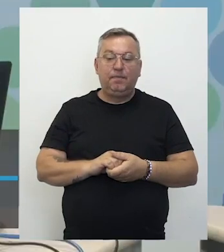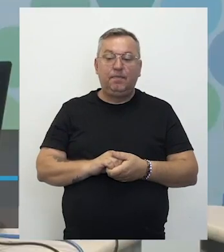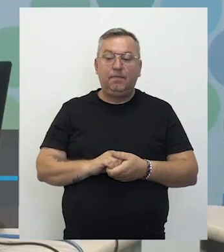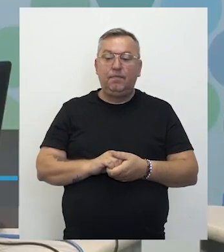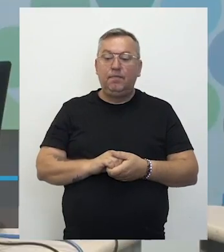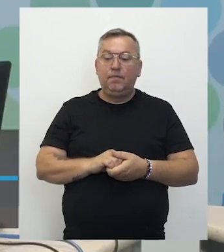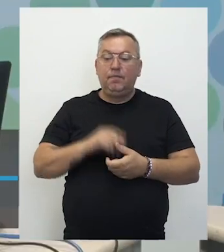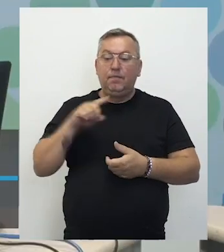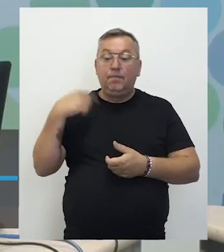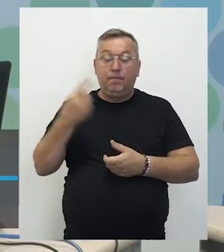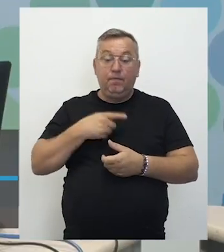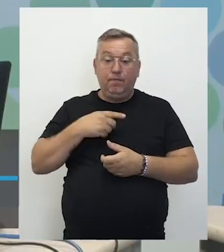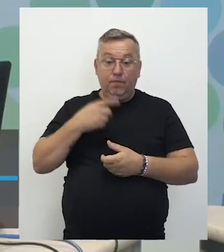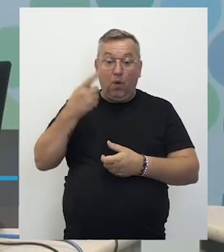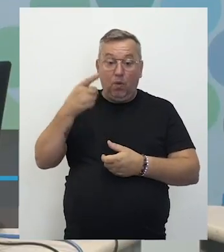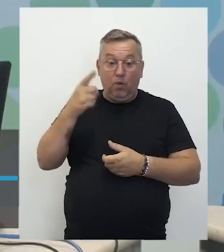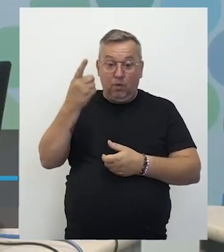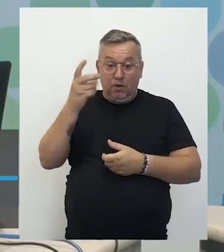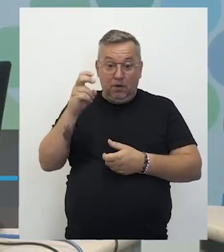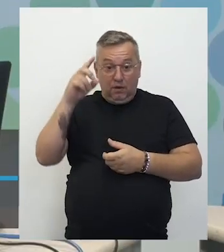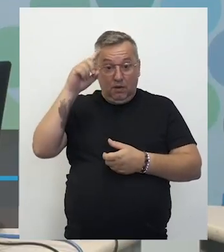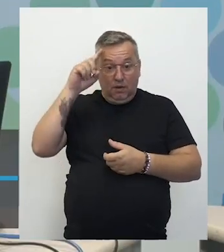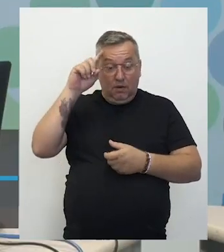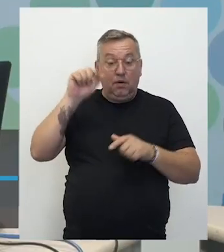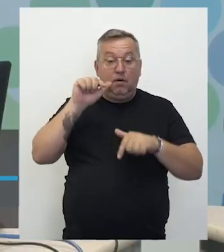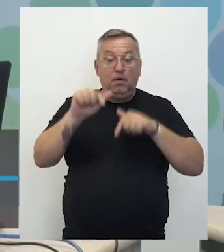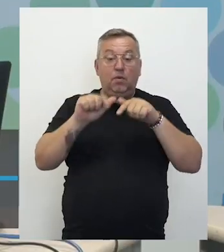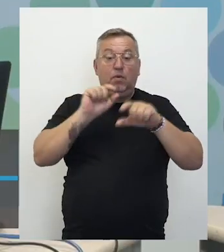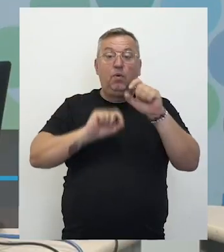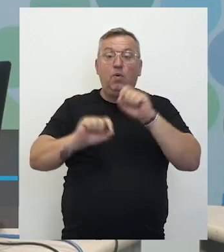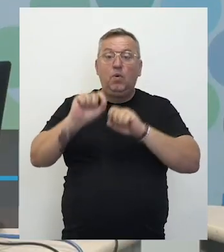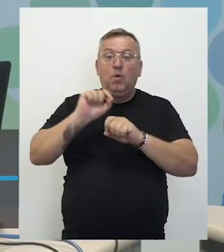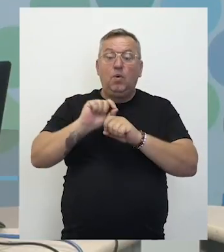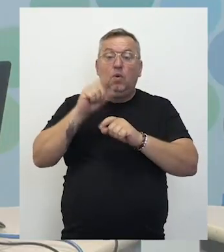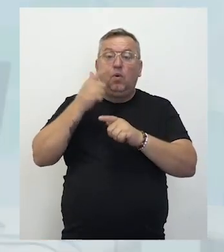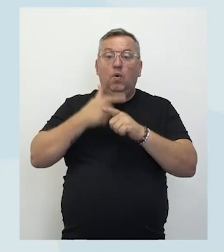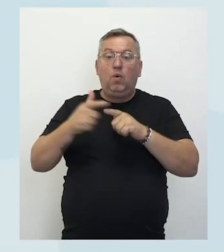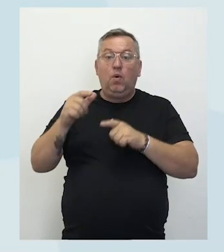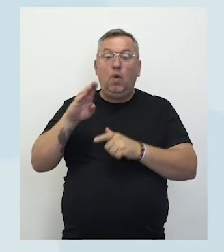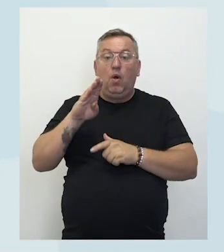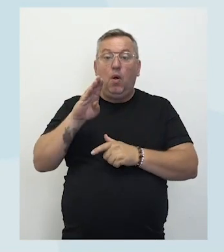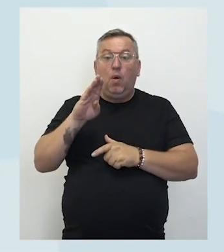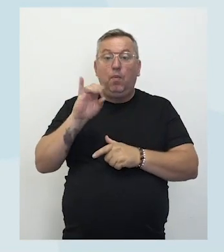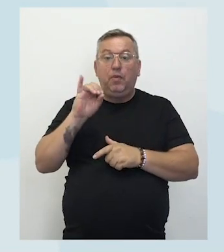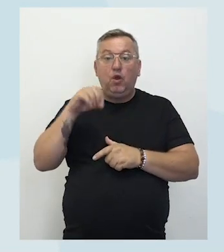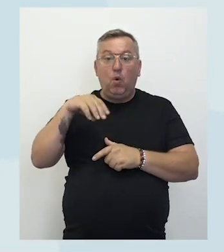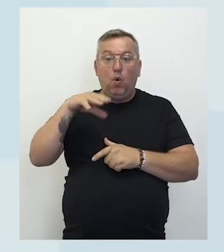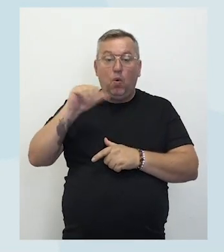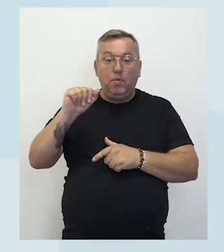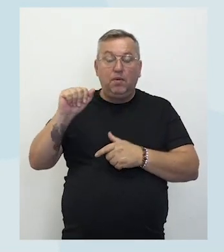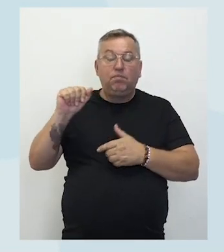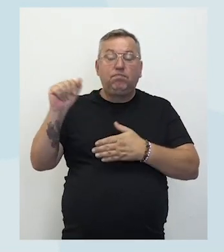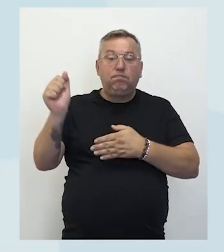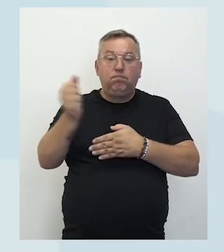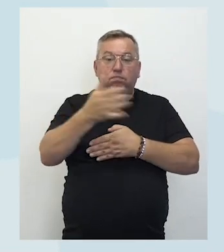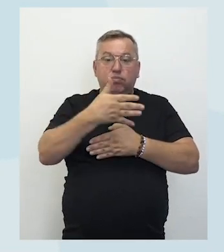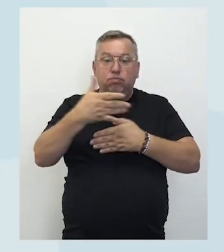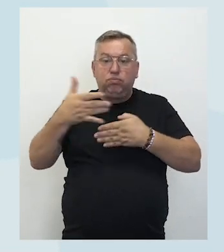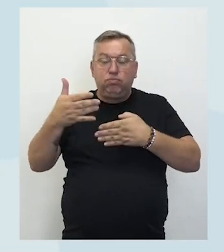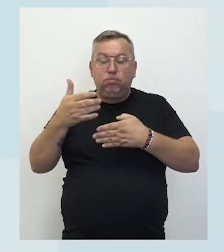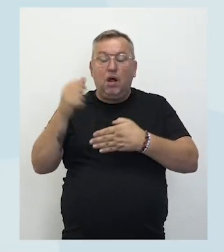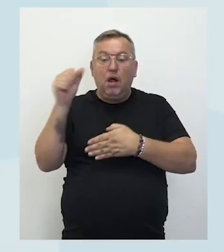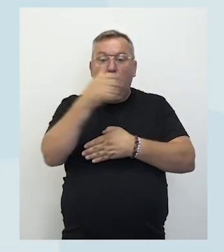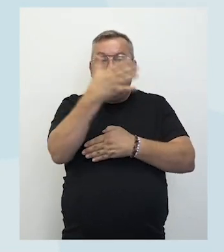né, os nossos últimos 15 dias aí, nós trabalhamos um pouquinho, falamos sobre os biomas, né, falamos inclusive sobre todos os biomas, falamos o que